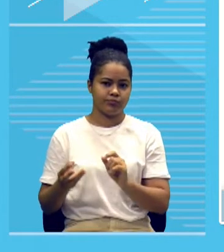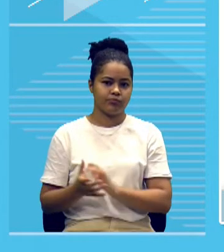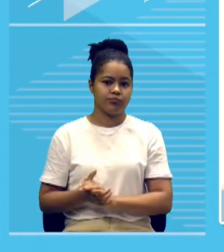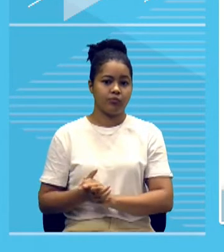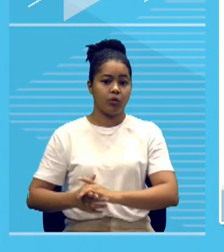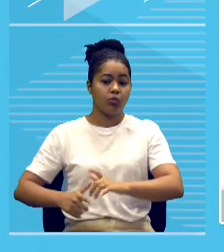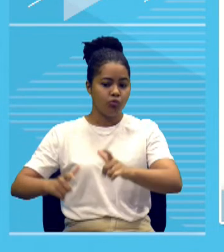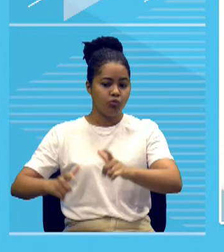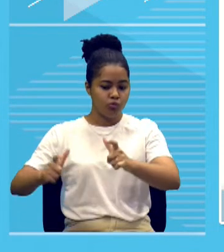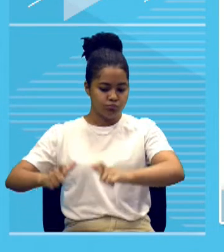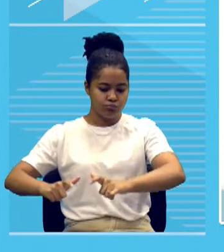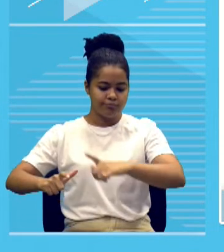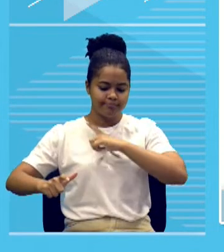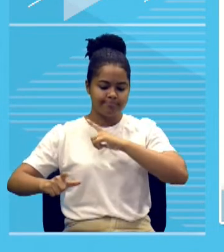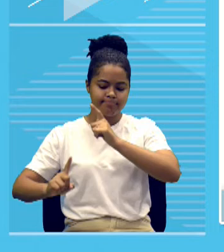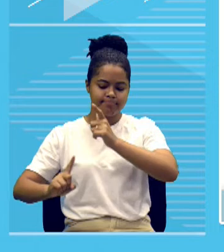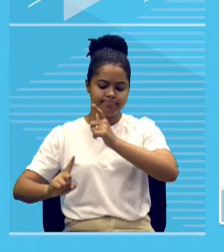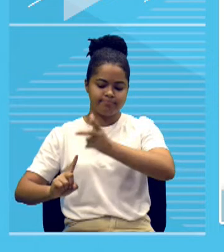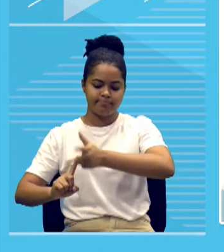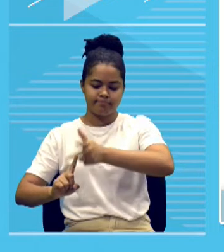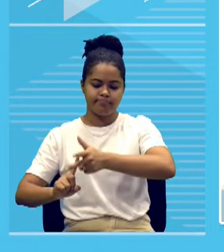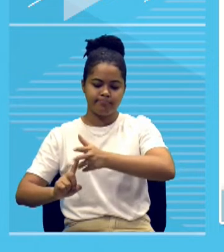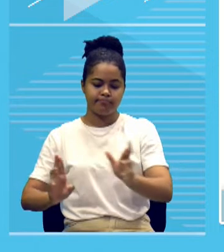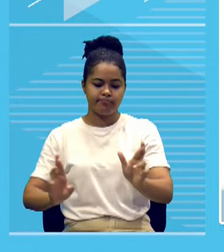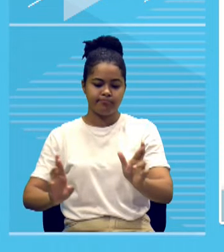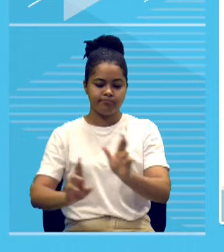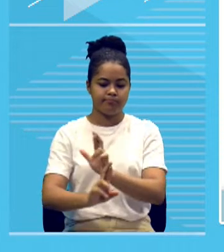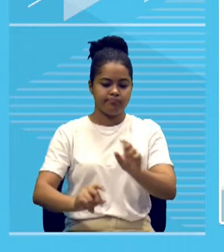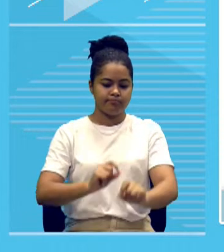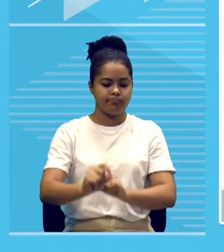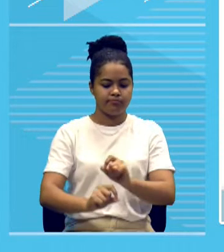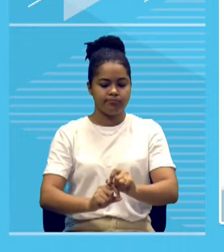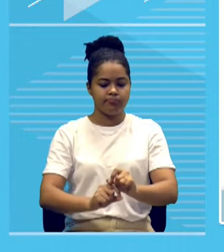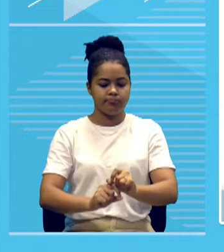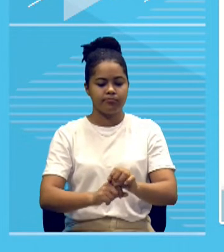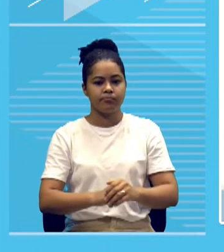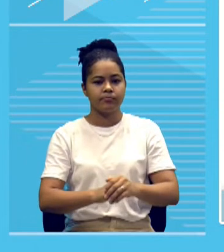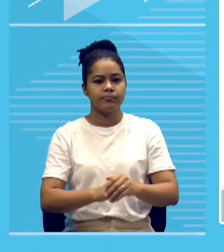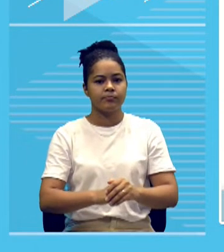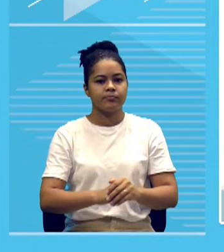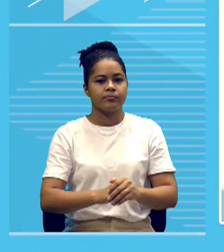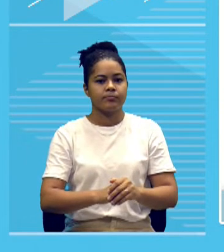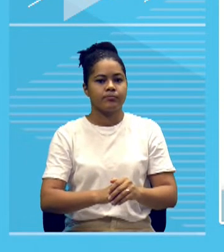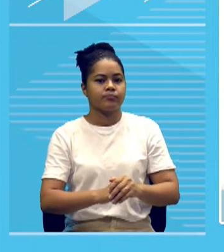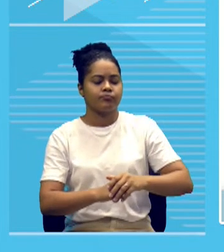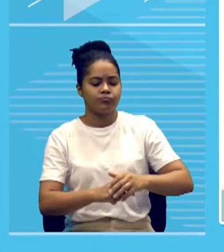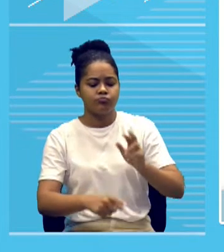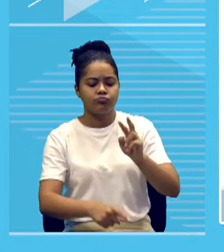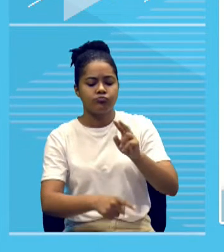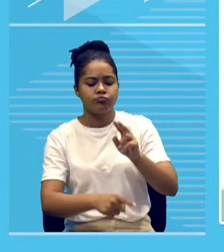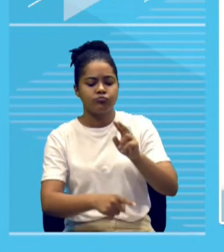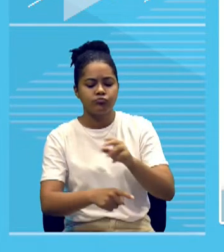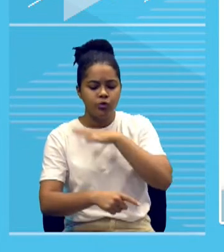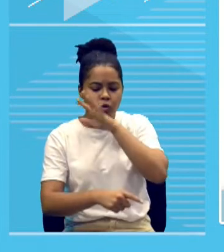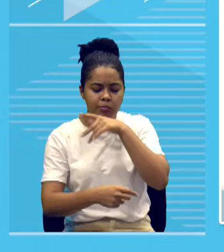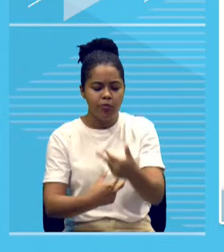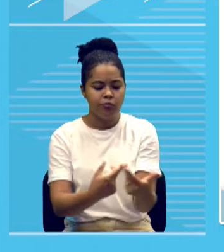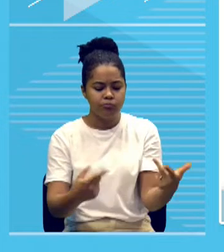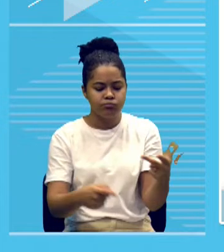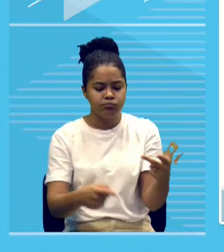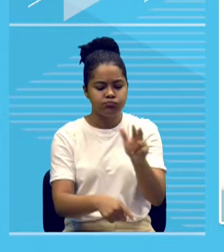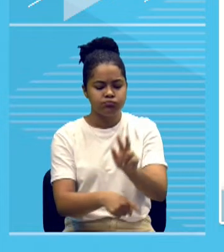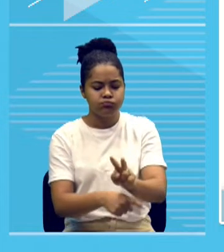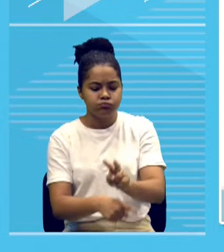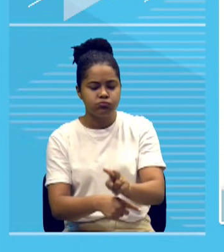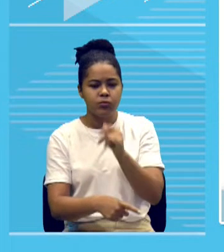local onde tem energia eólica com a criação de animais pasto para um Bodinho nha